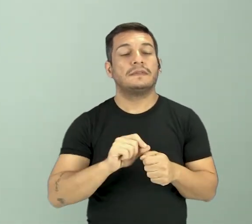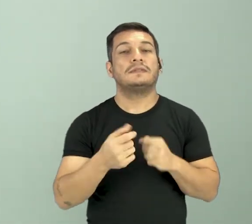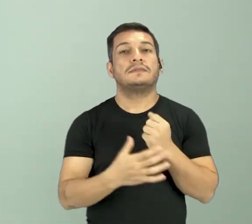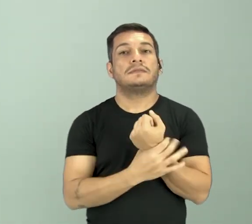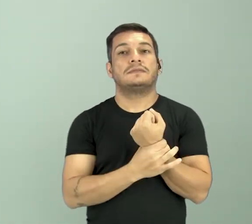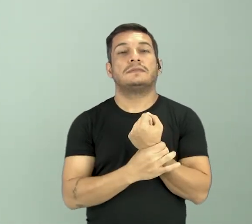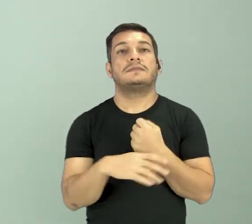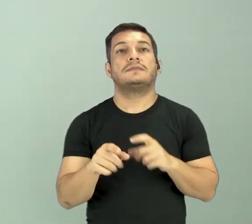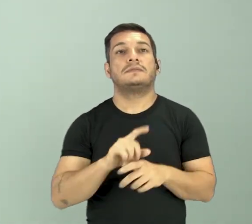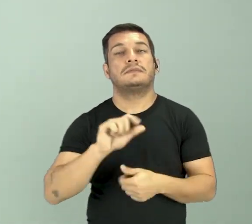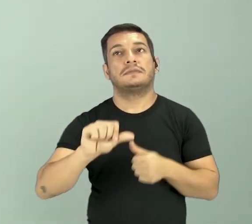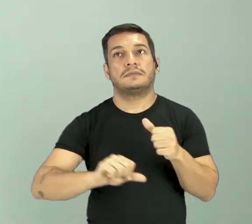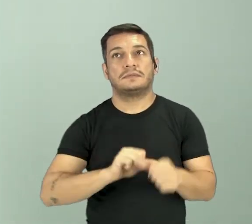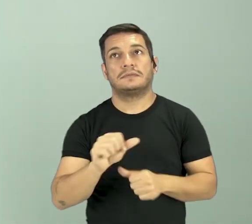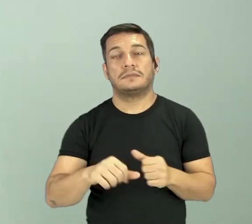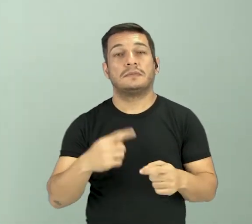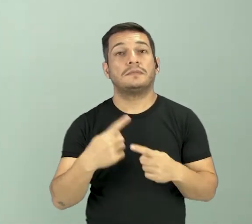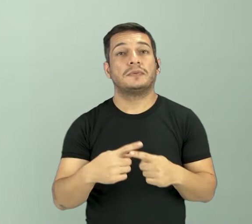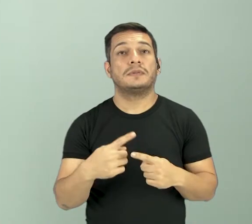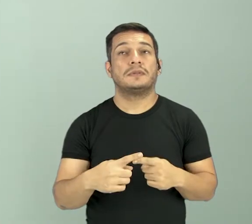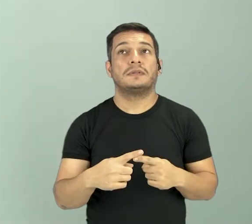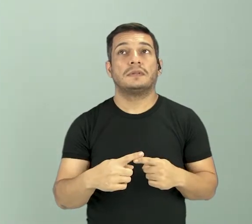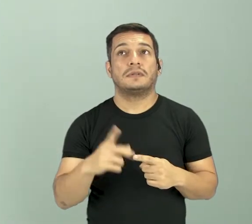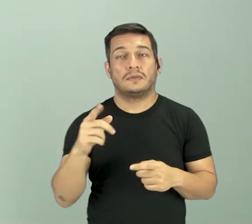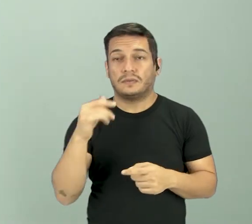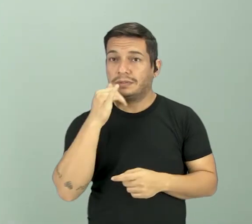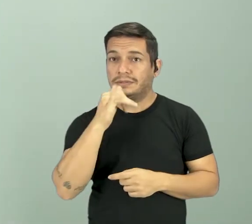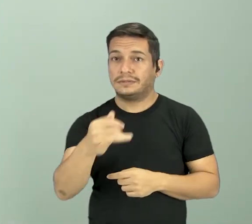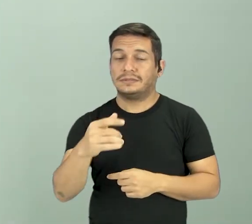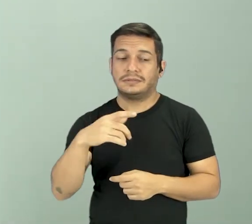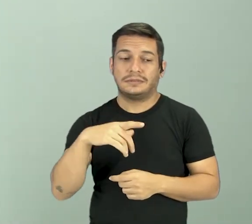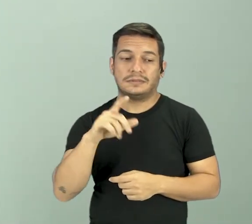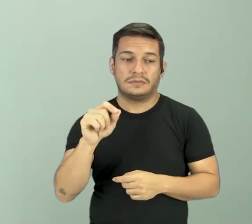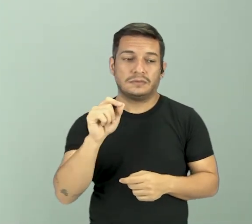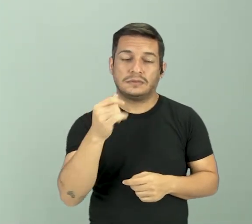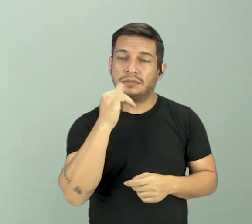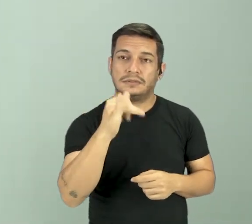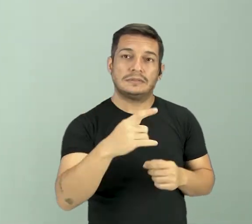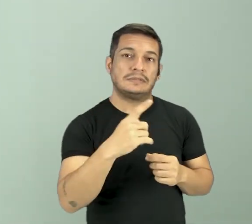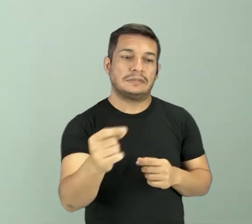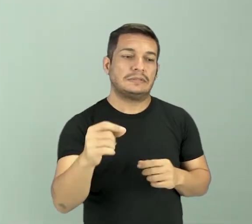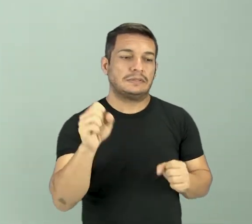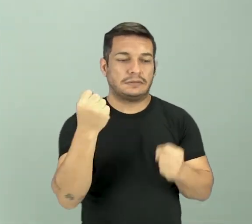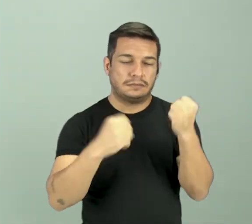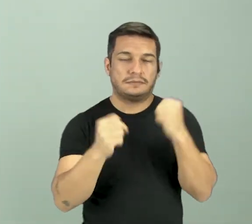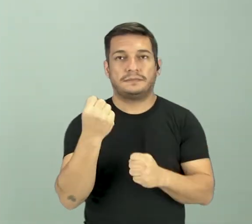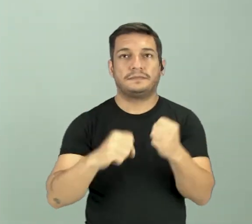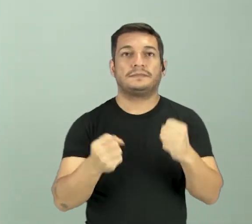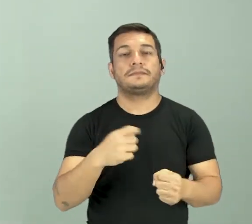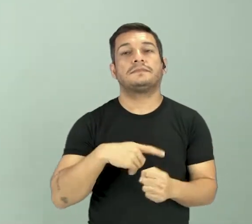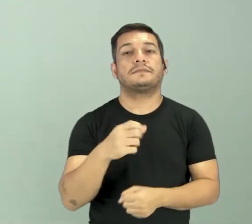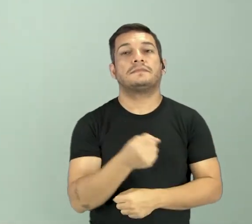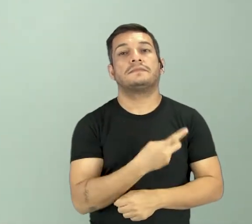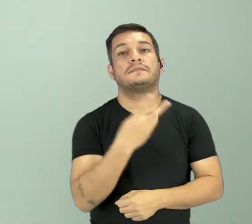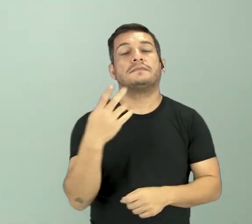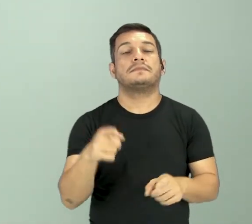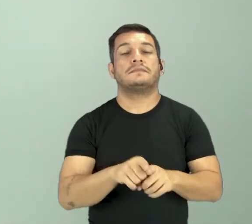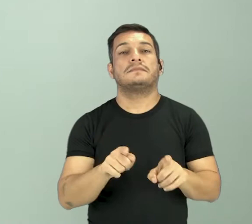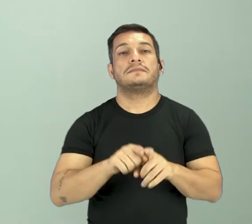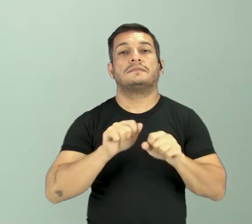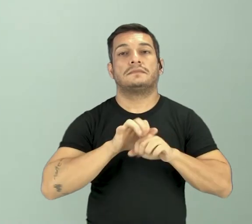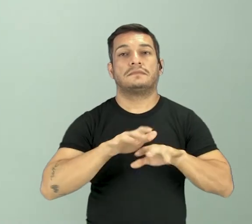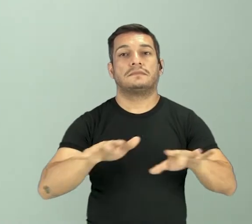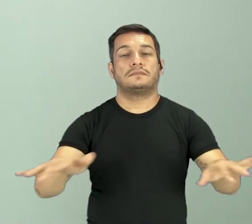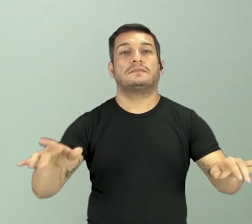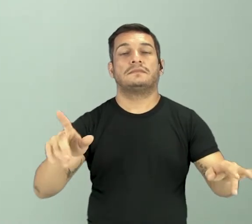esse processo também de transformar. Isso porque quando a energia ela sai da usina, ela sai em grande quantidade e o transformador ele